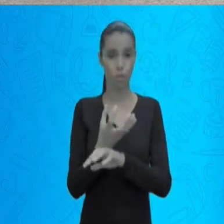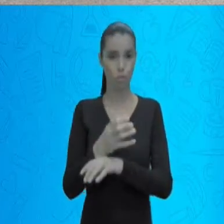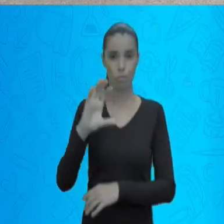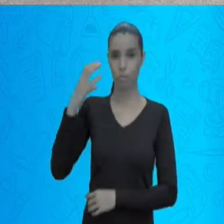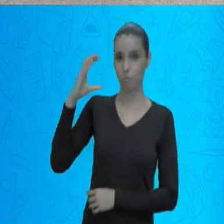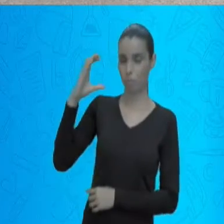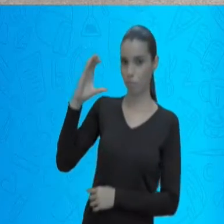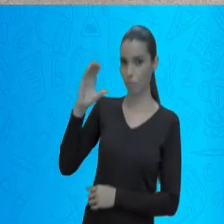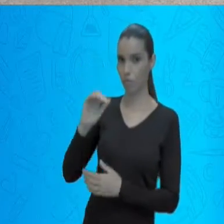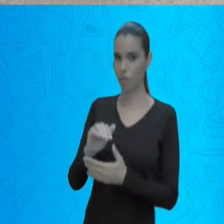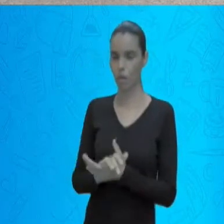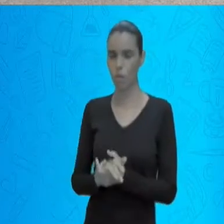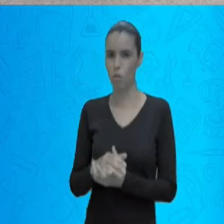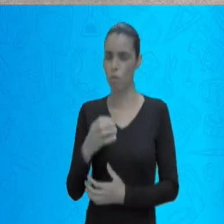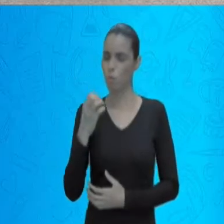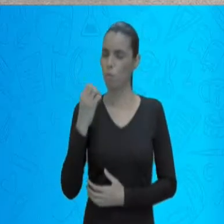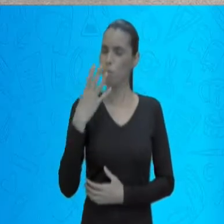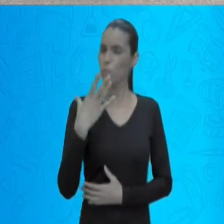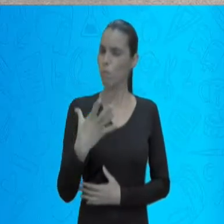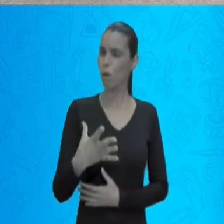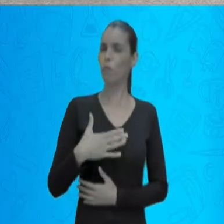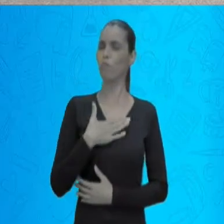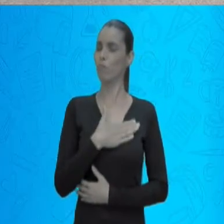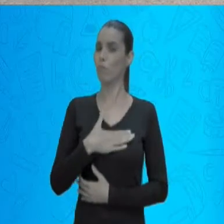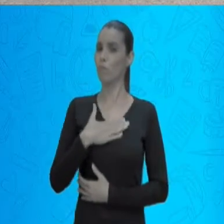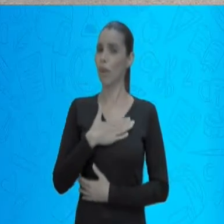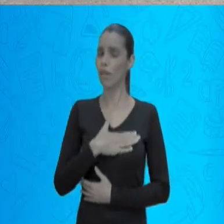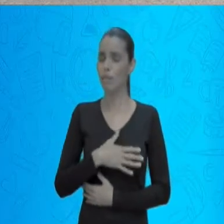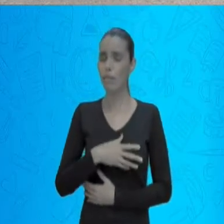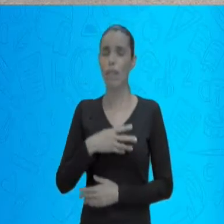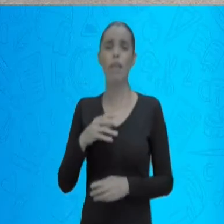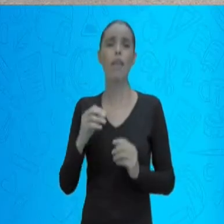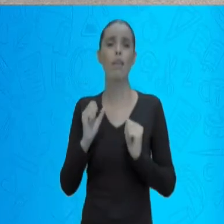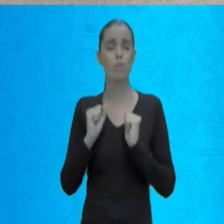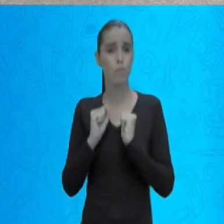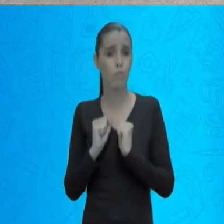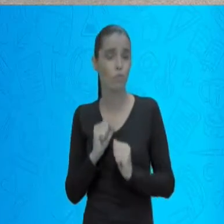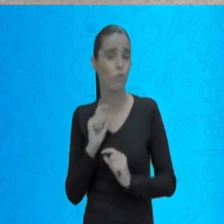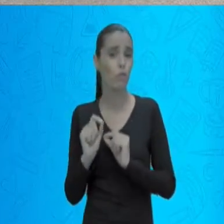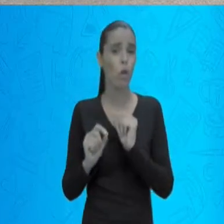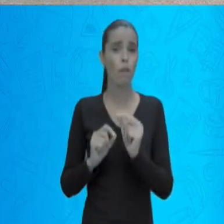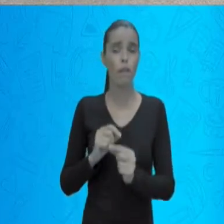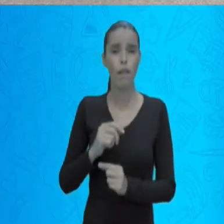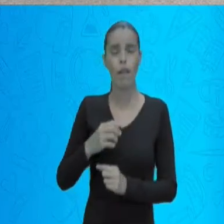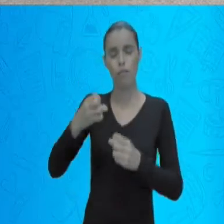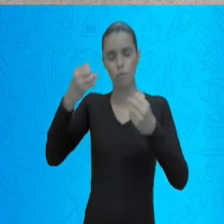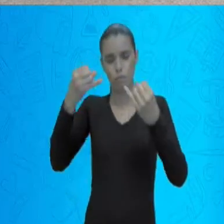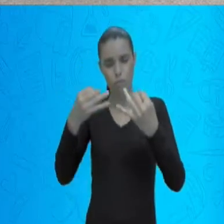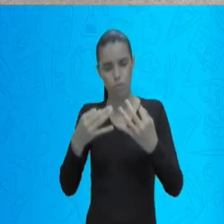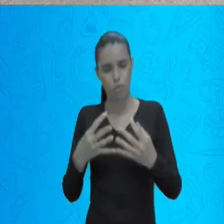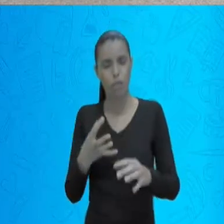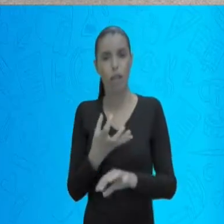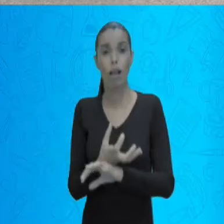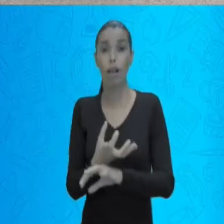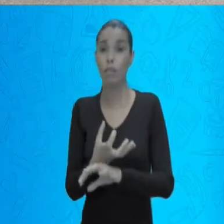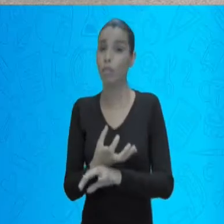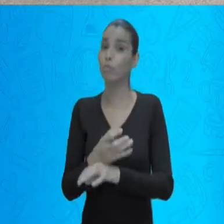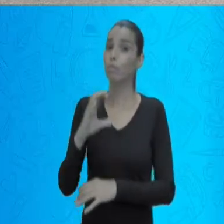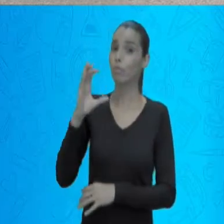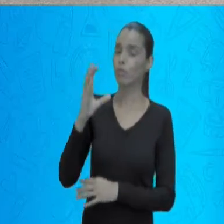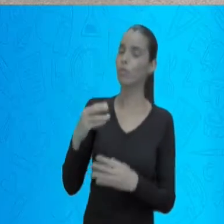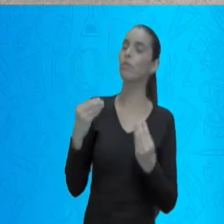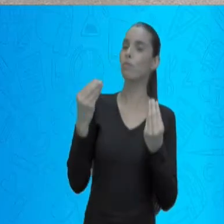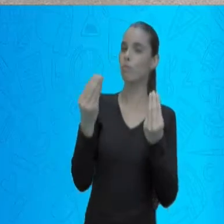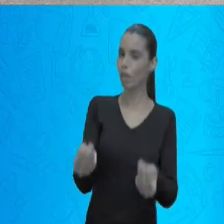bom poder estar aqui novamente para falar com você, aluno do 9º ano, continuando o nosso